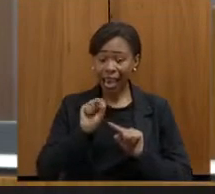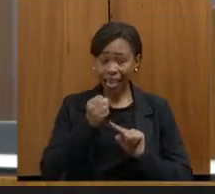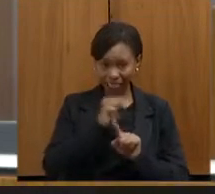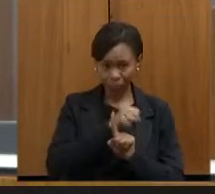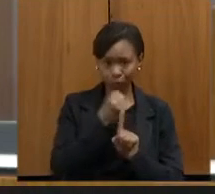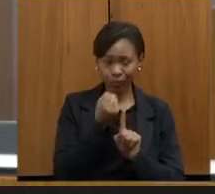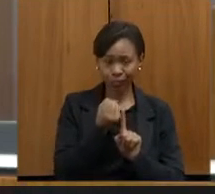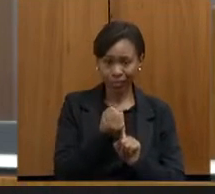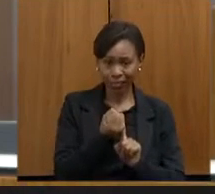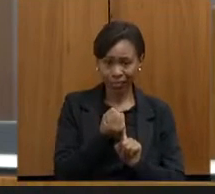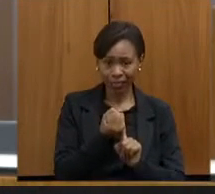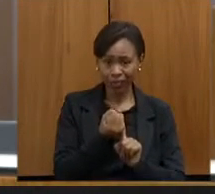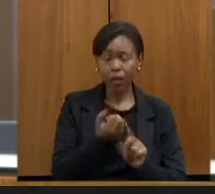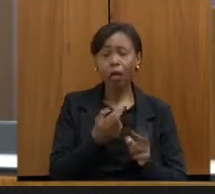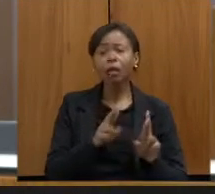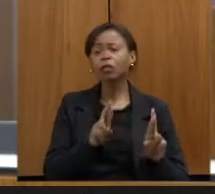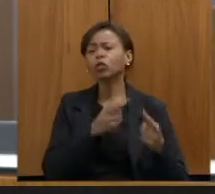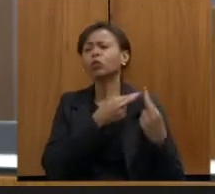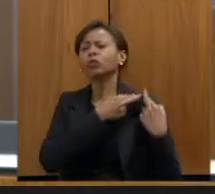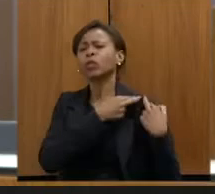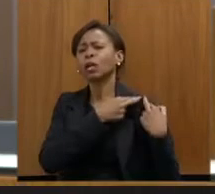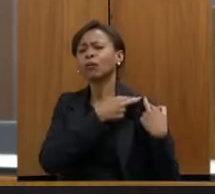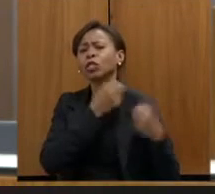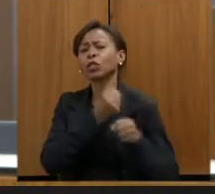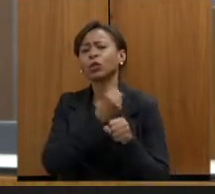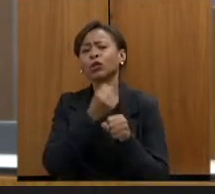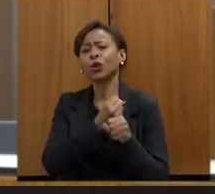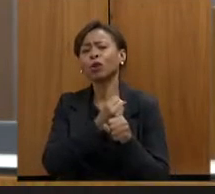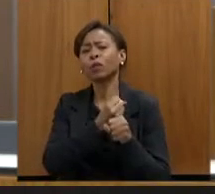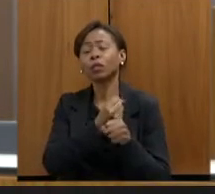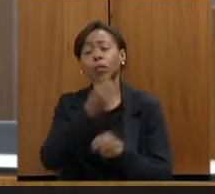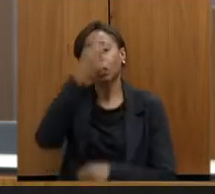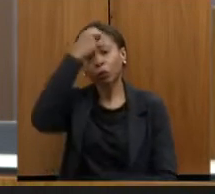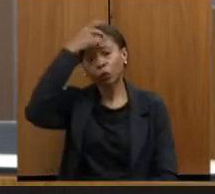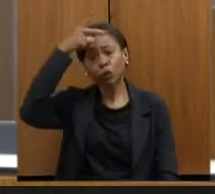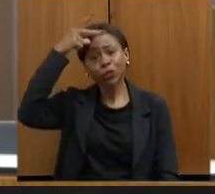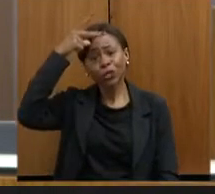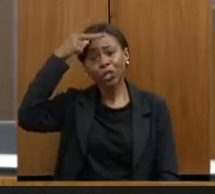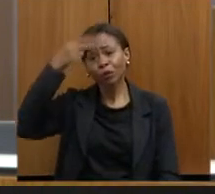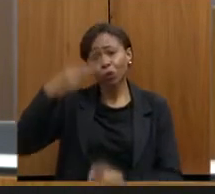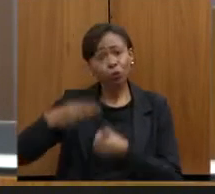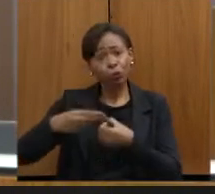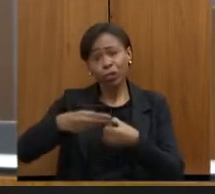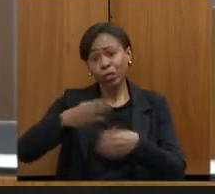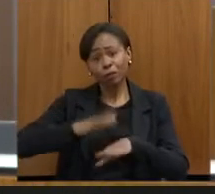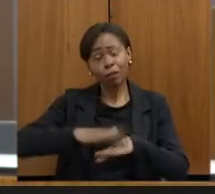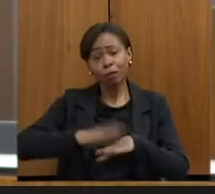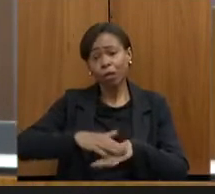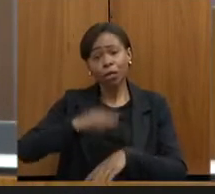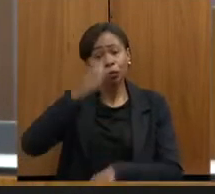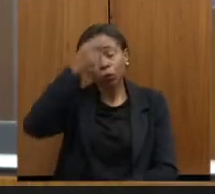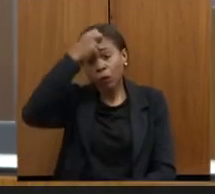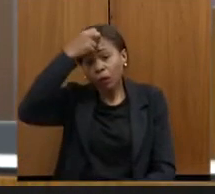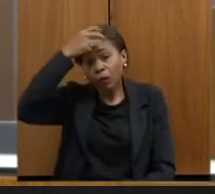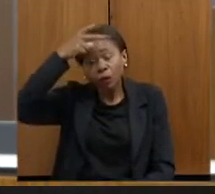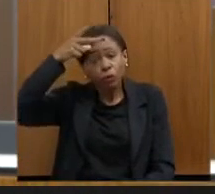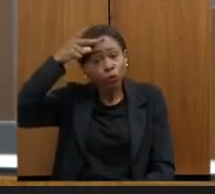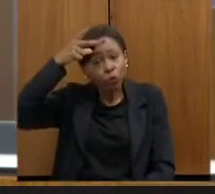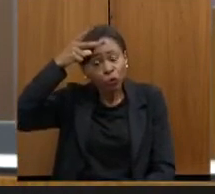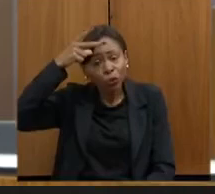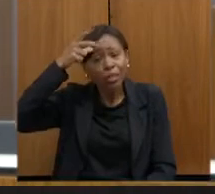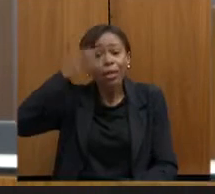obras de infraestrutura é o município. Então, se a reúbe é UBS, é o poder público que tem o